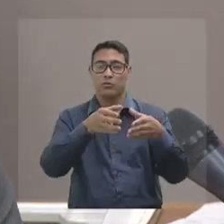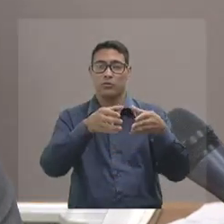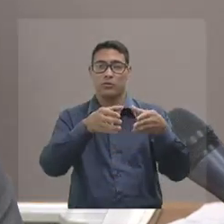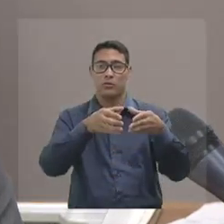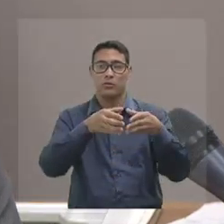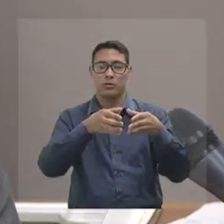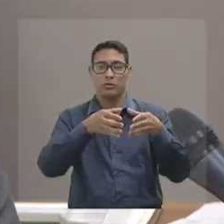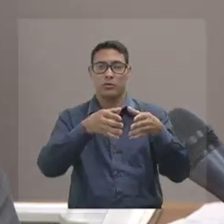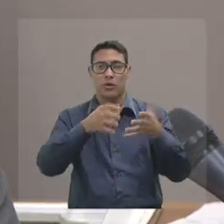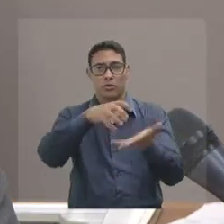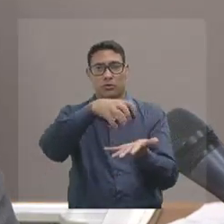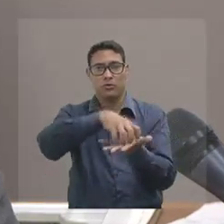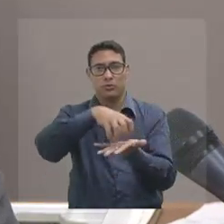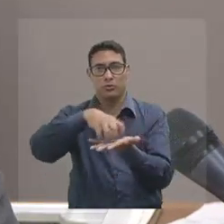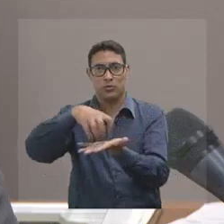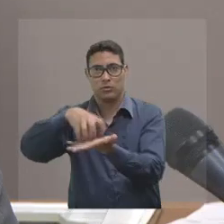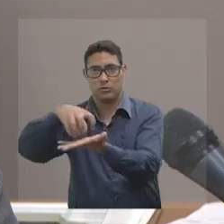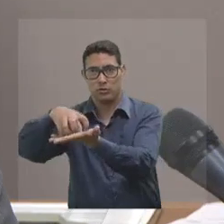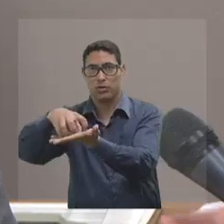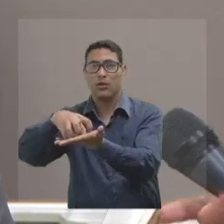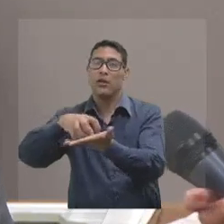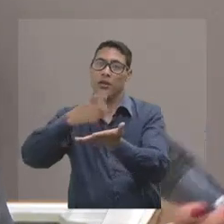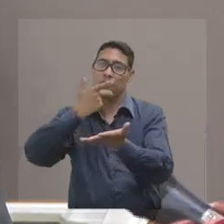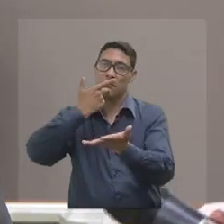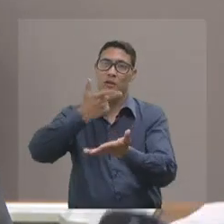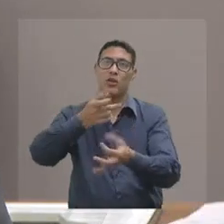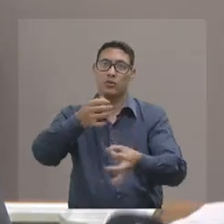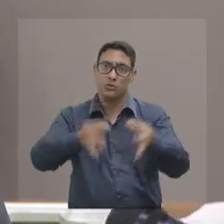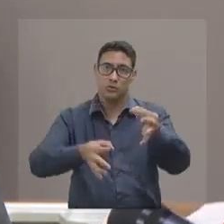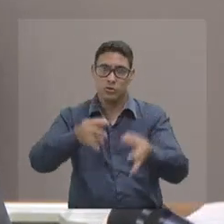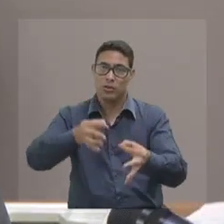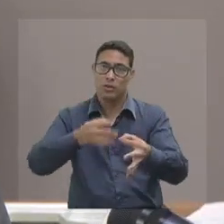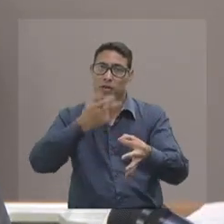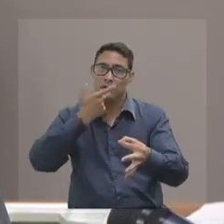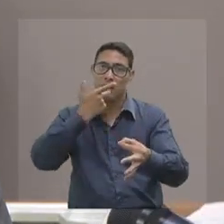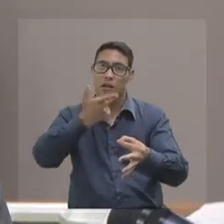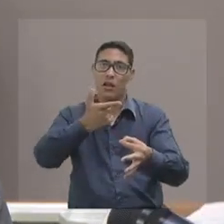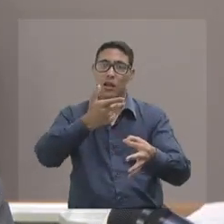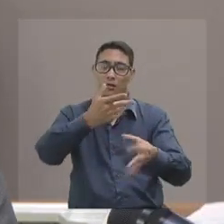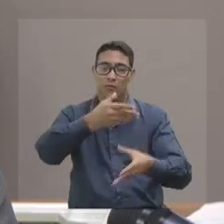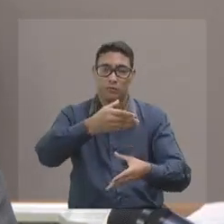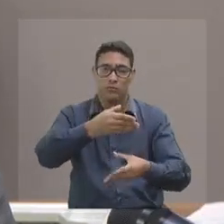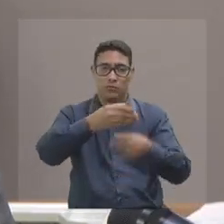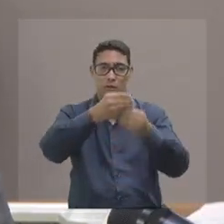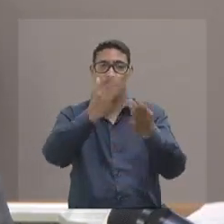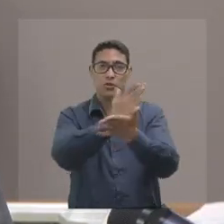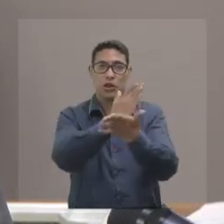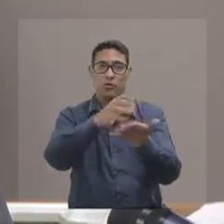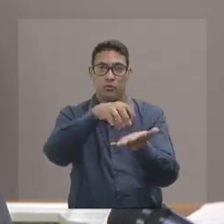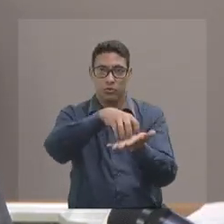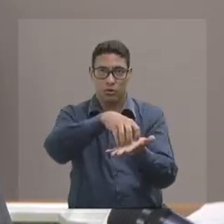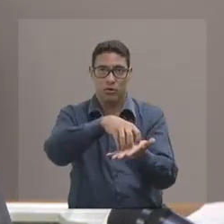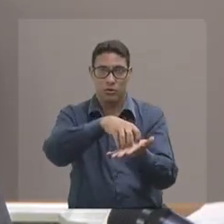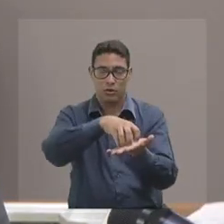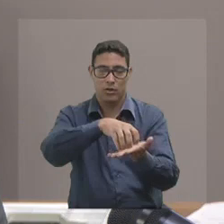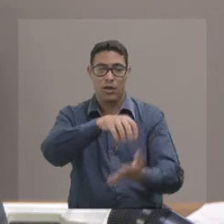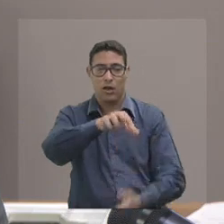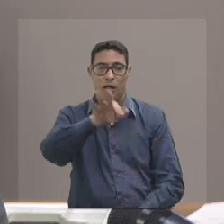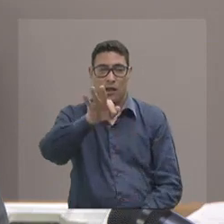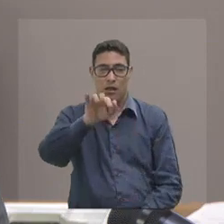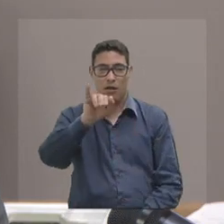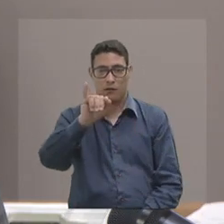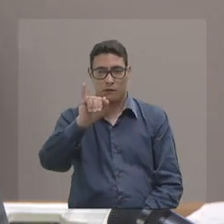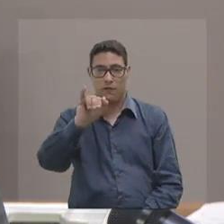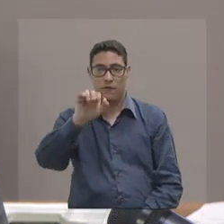que fazer justiça e Tercer algum alguns comentários sobre alguns órgãos entre eles a fieng